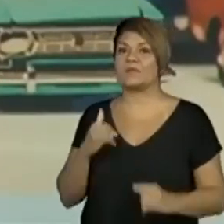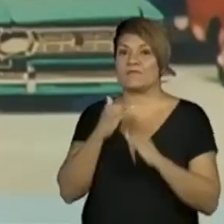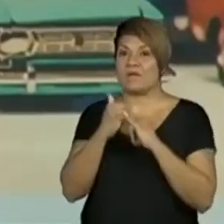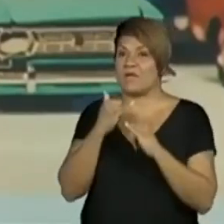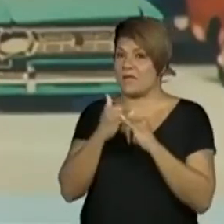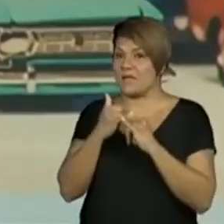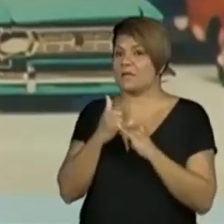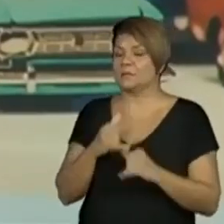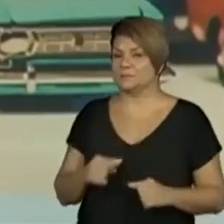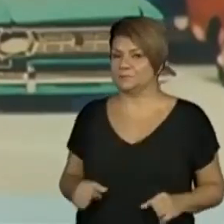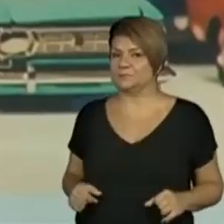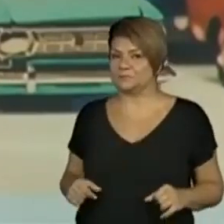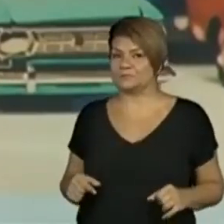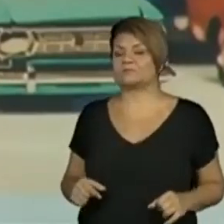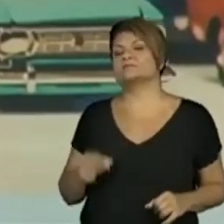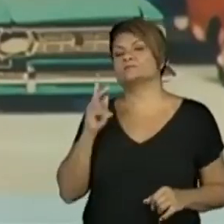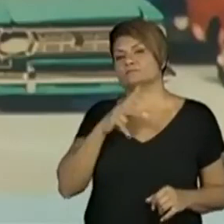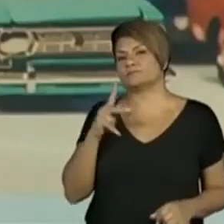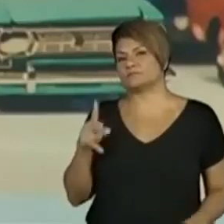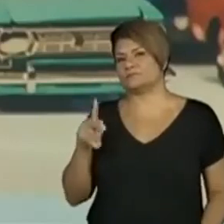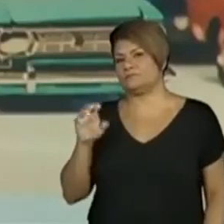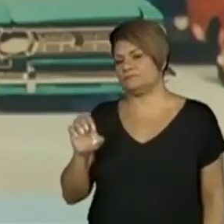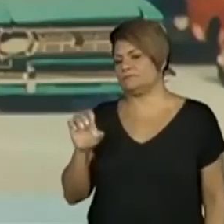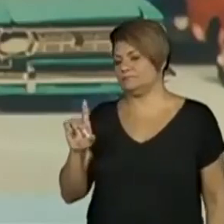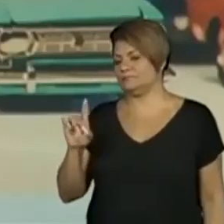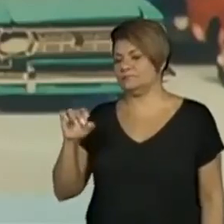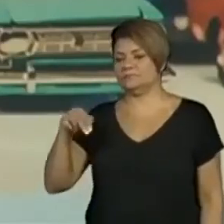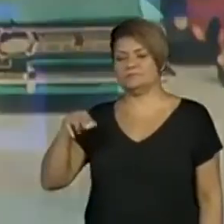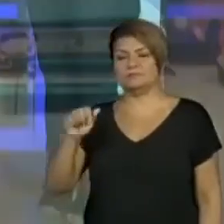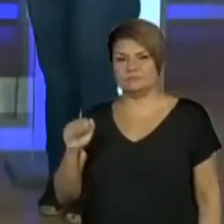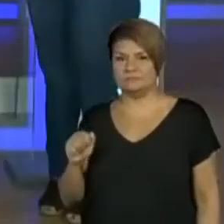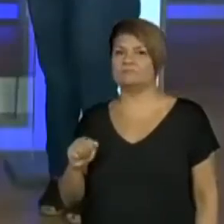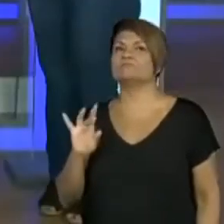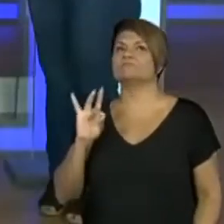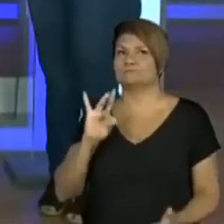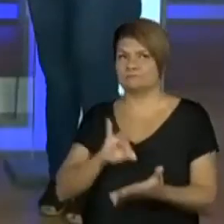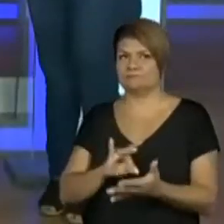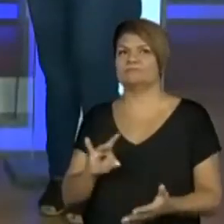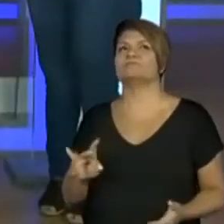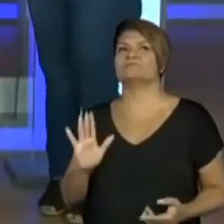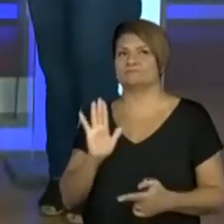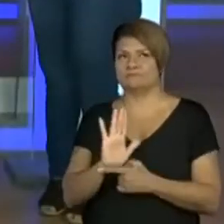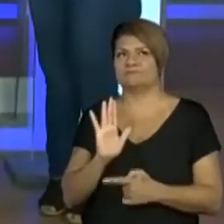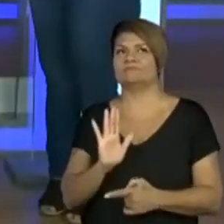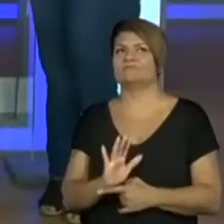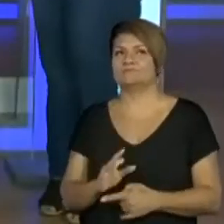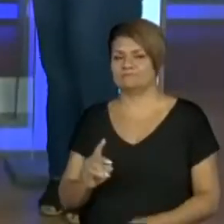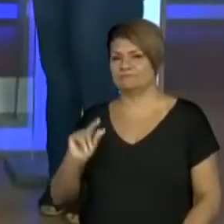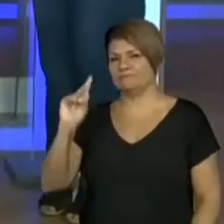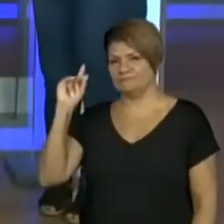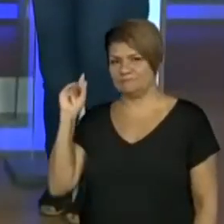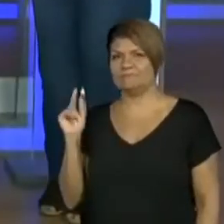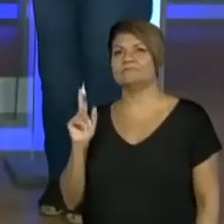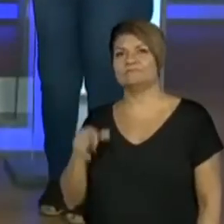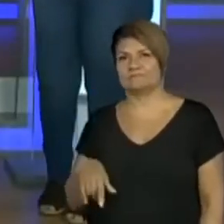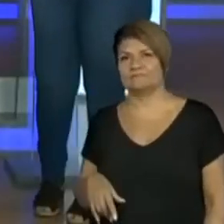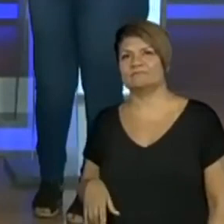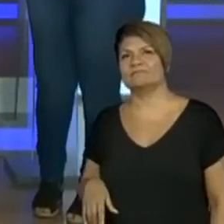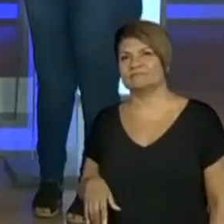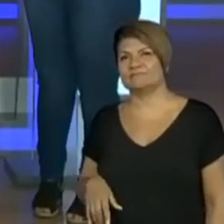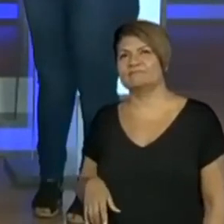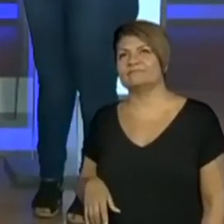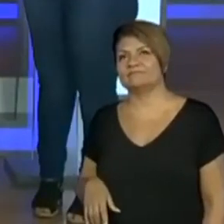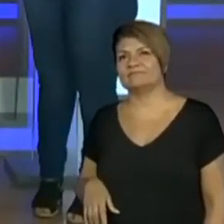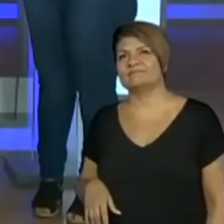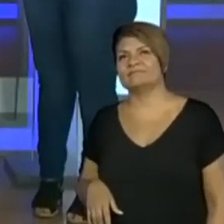ferro não é a pro Edna ajudando a gente ali realmente antes era assim brigada para minha mãe ou